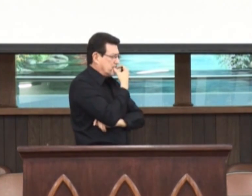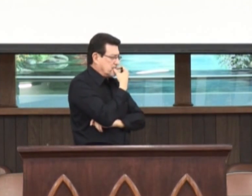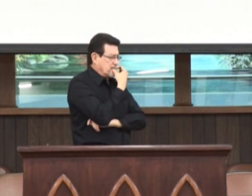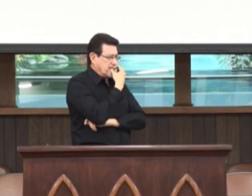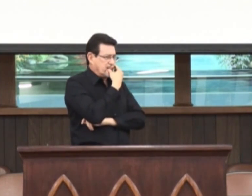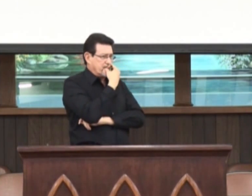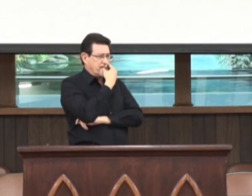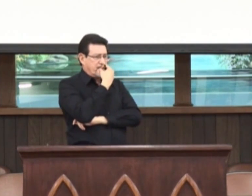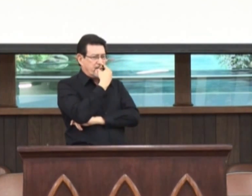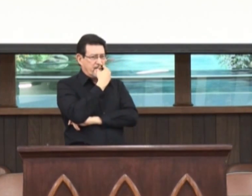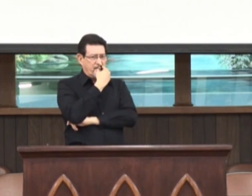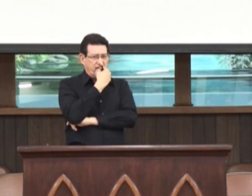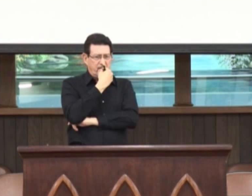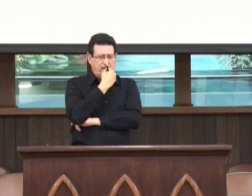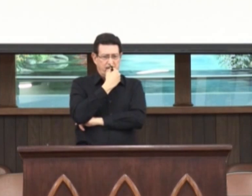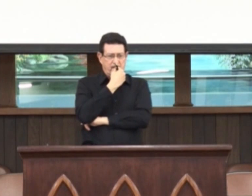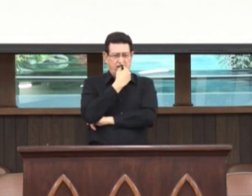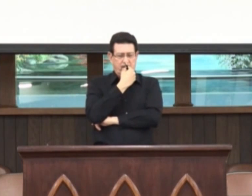enviou.